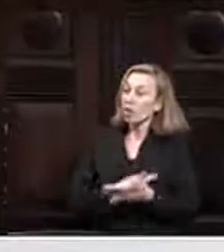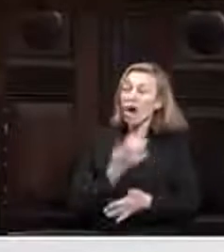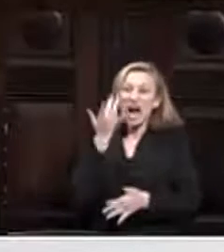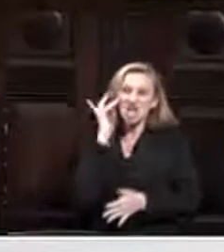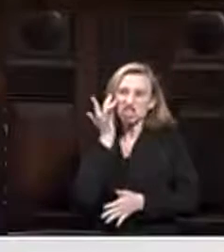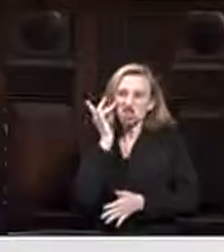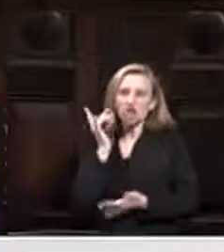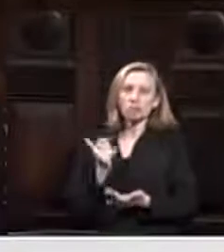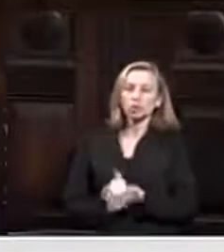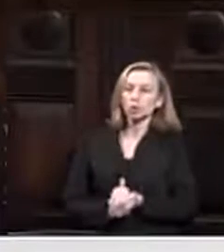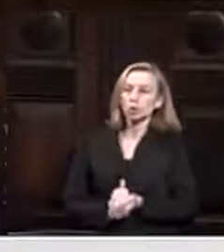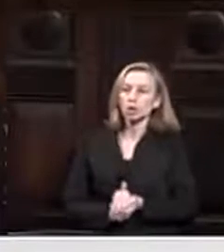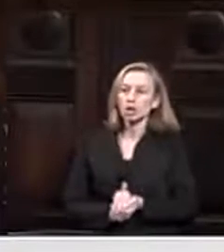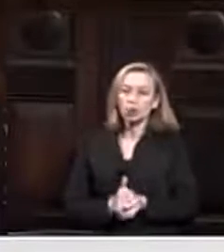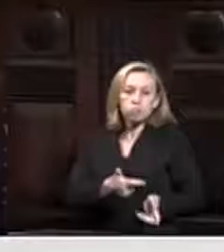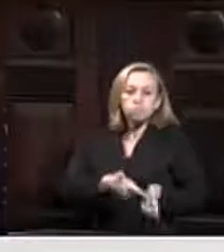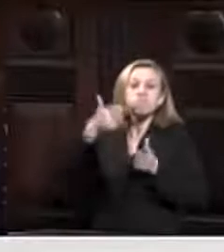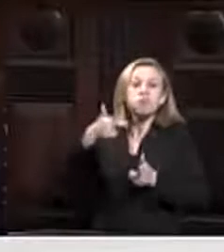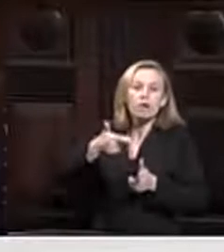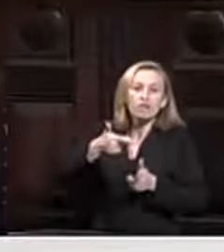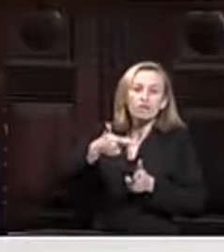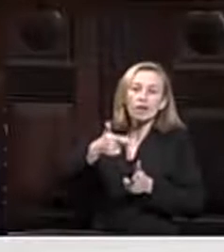canhão ia resolver o problema da segurança,